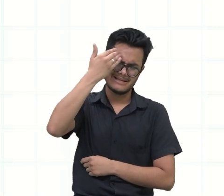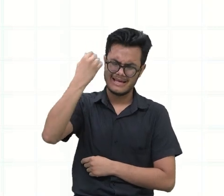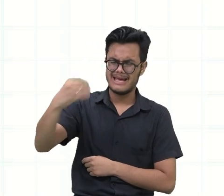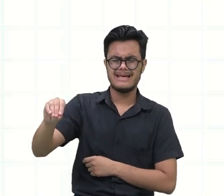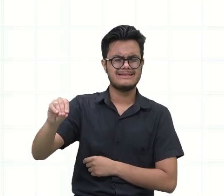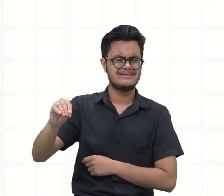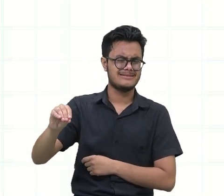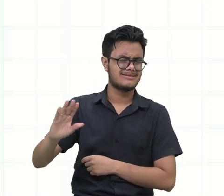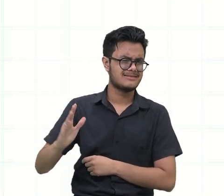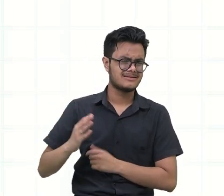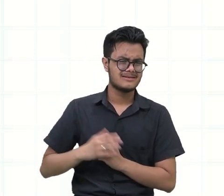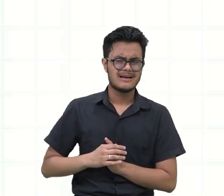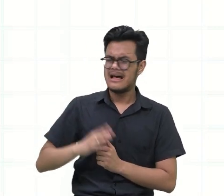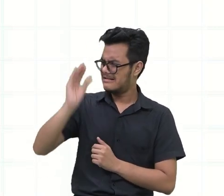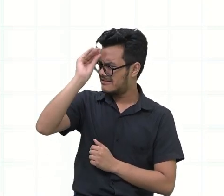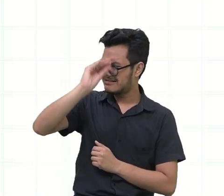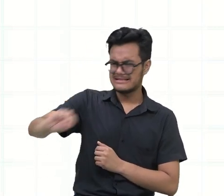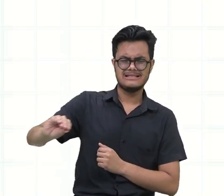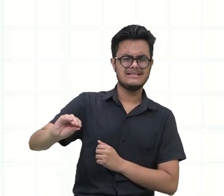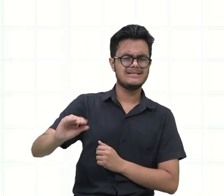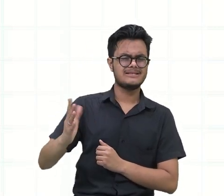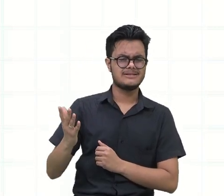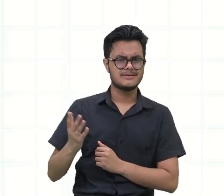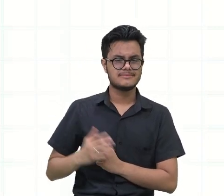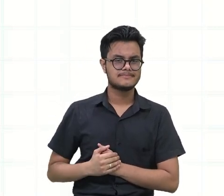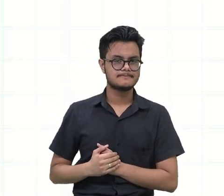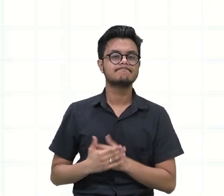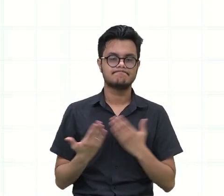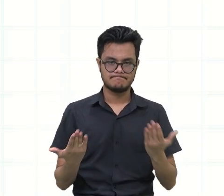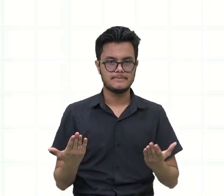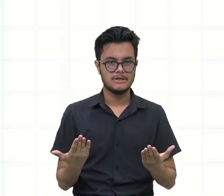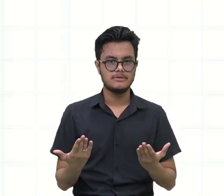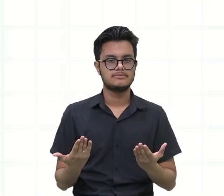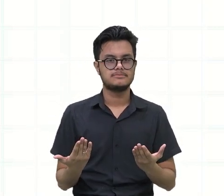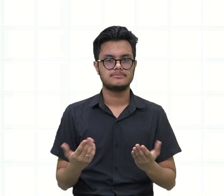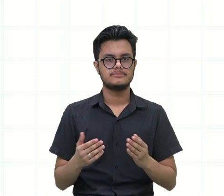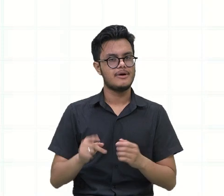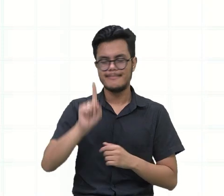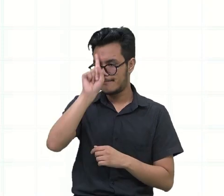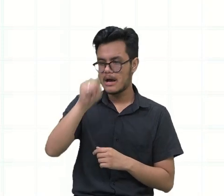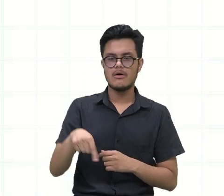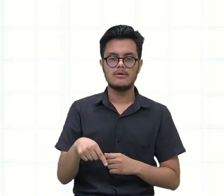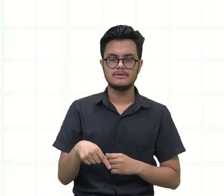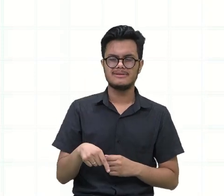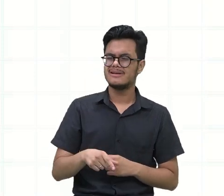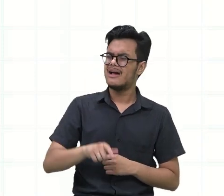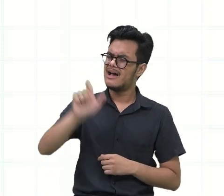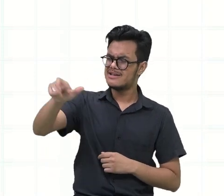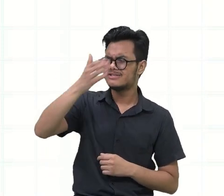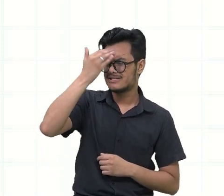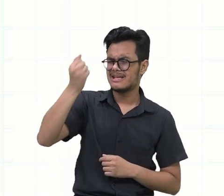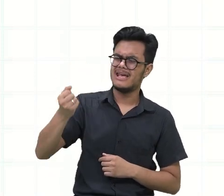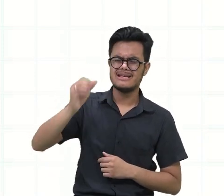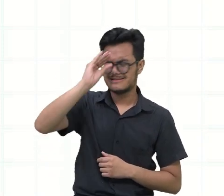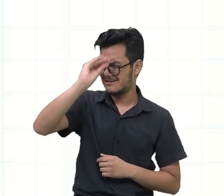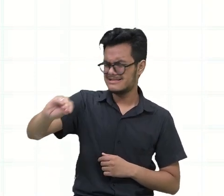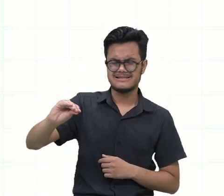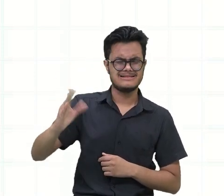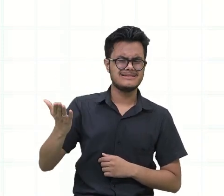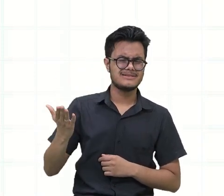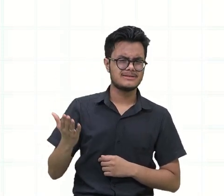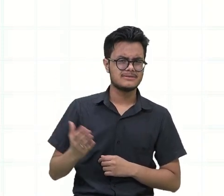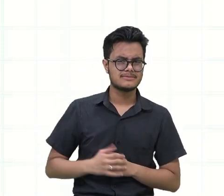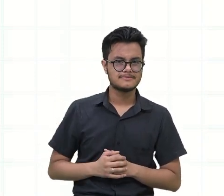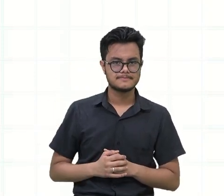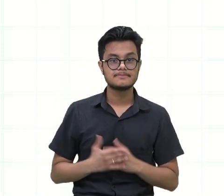É uma frase enfática, né? Dando uma ordem. Deixe disso, desista disso,